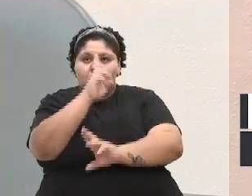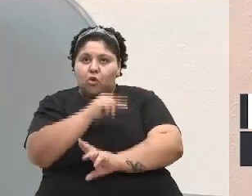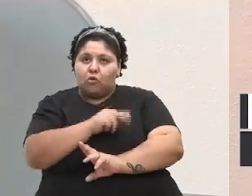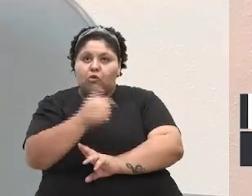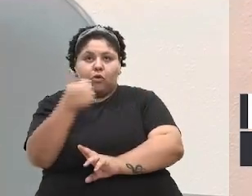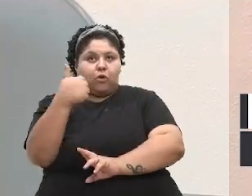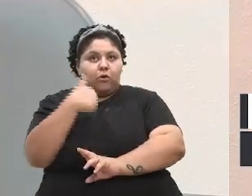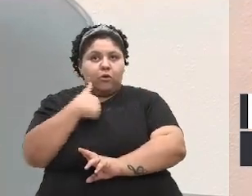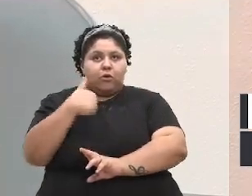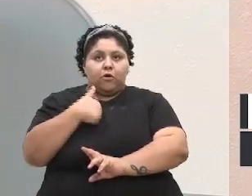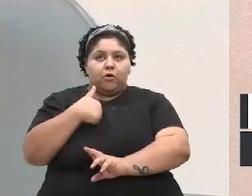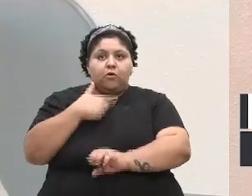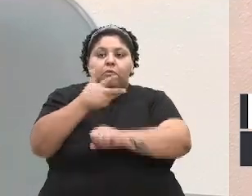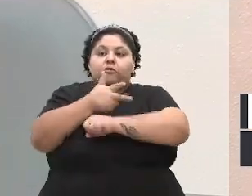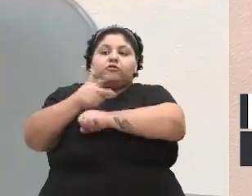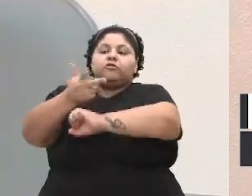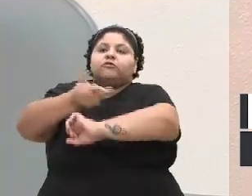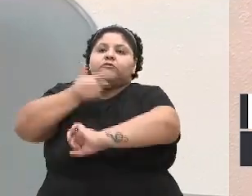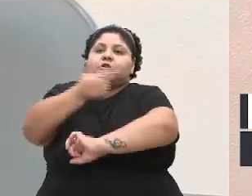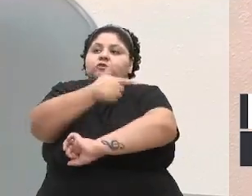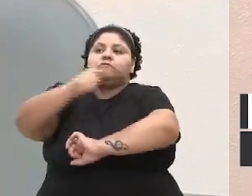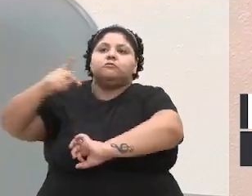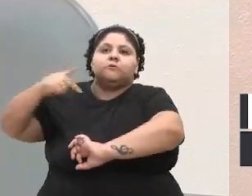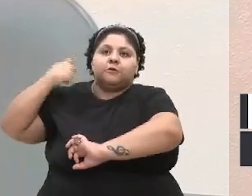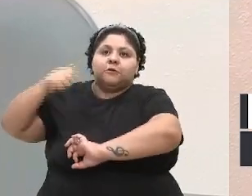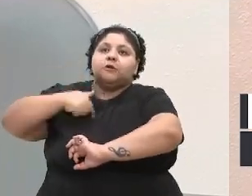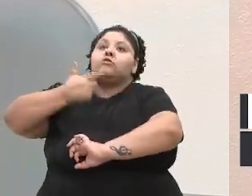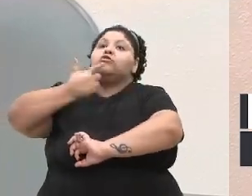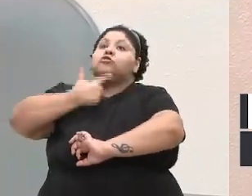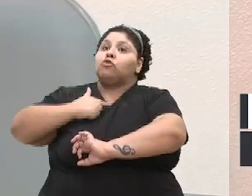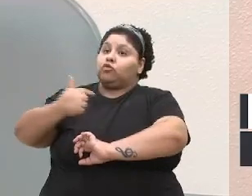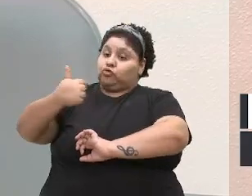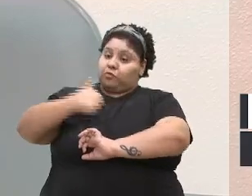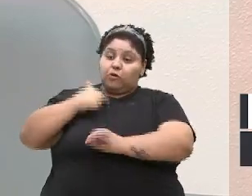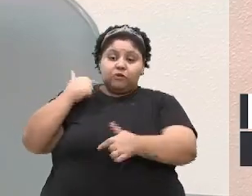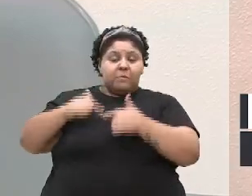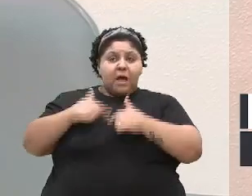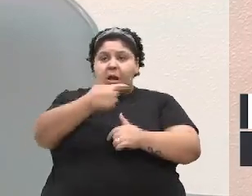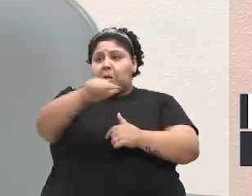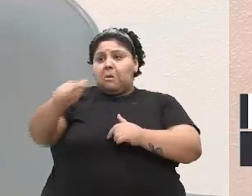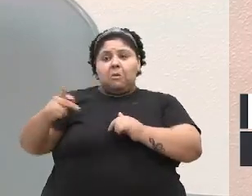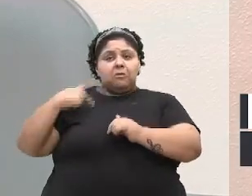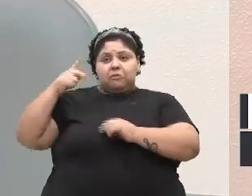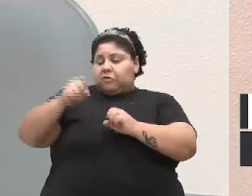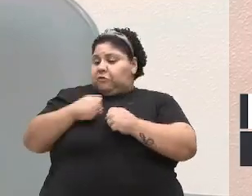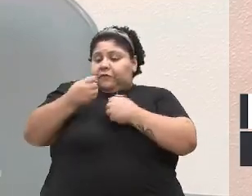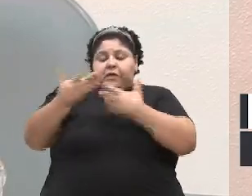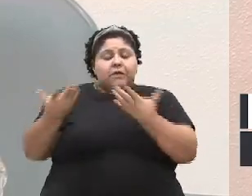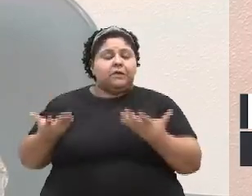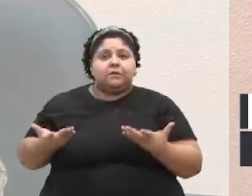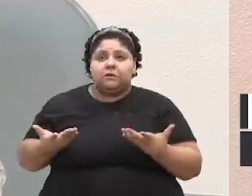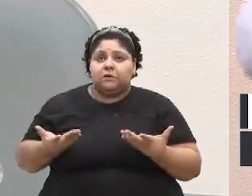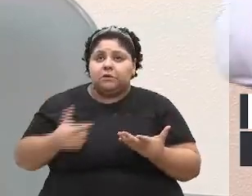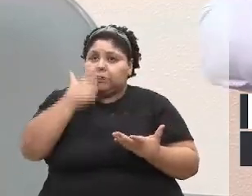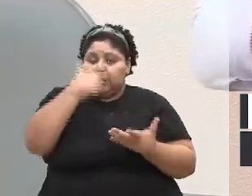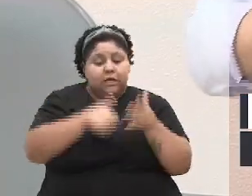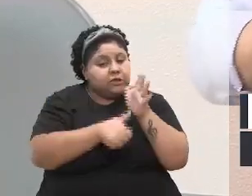vão ver os meus vídeos falando de um outro vereador. Que eu gosto de falar bem do meu trabalho, o outro vereador que se defenda da forma que ele acha